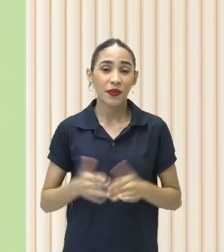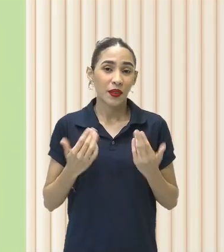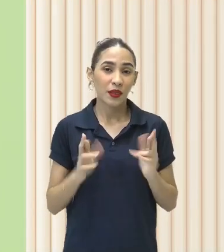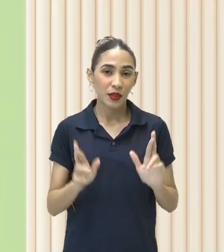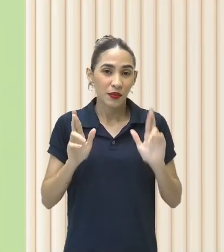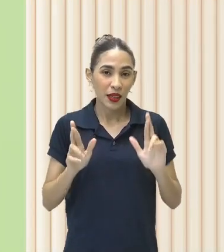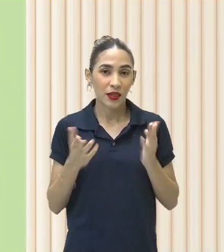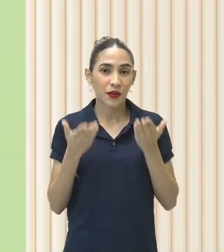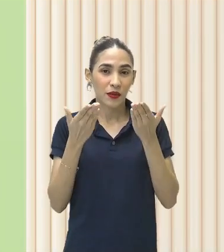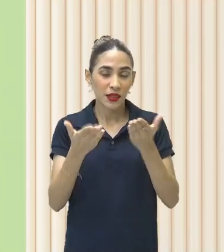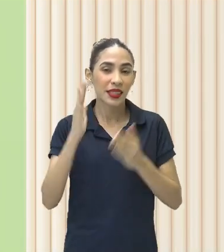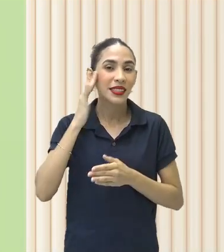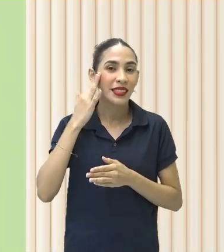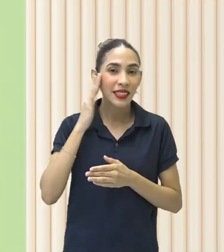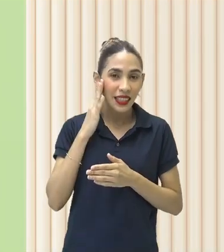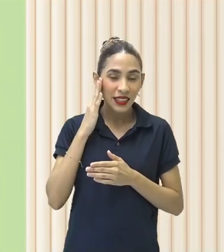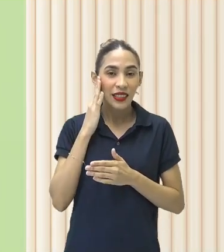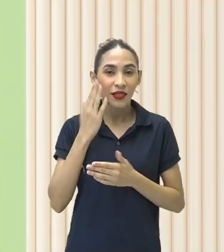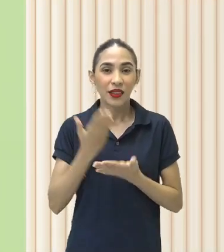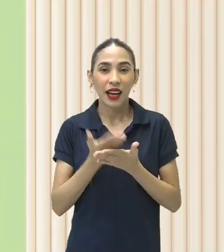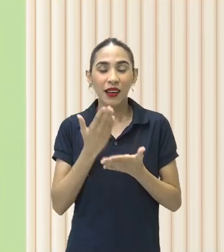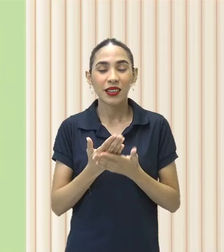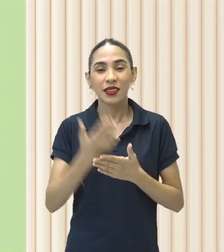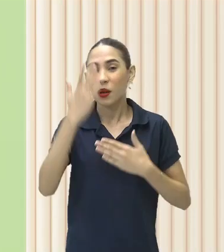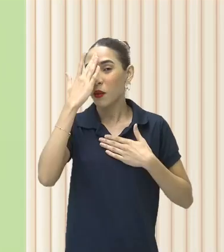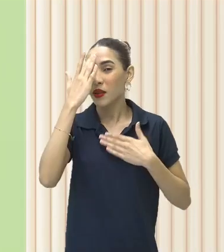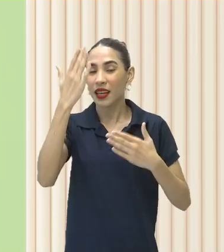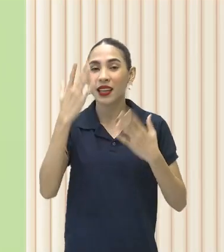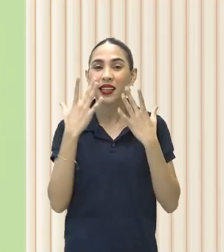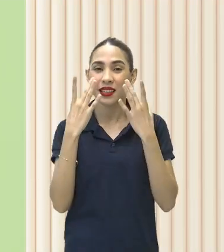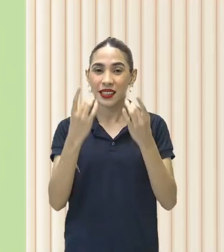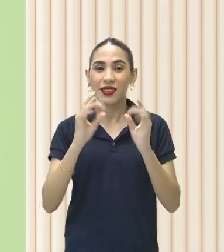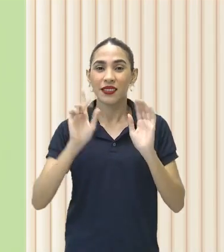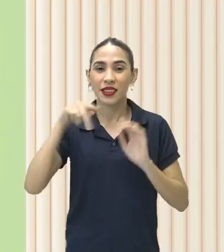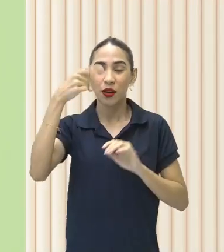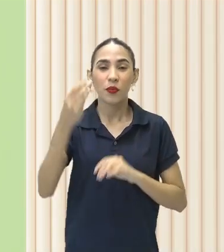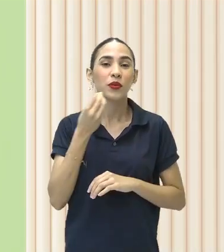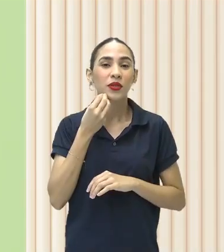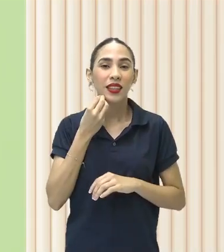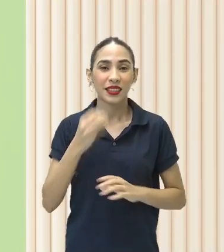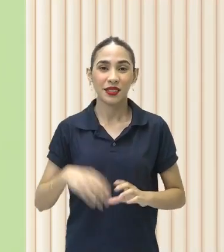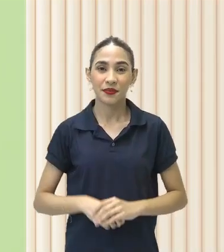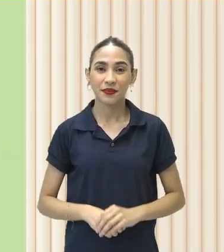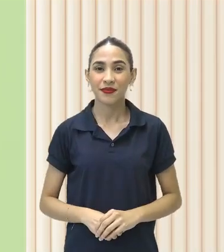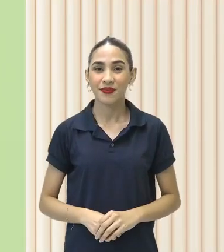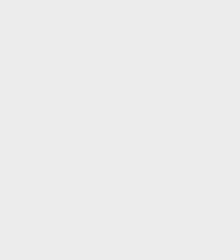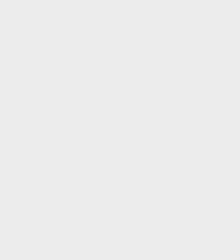Espero que vocês tenham entendido essa nossa aula. Muito obrigada pela atenção e até a próxima aula.